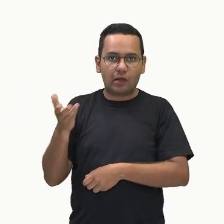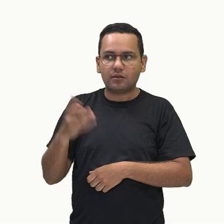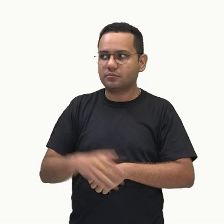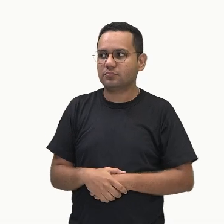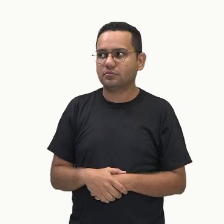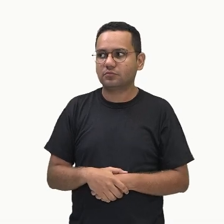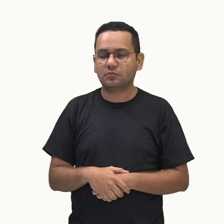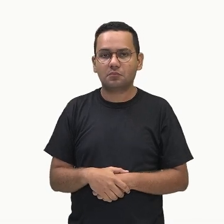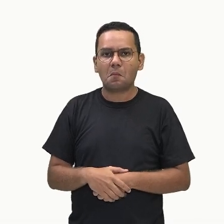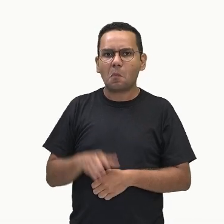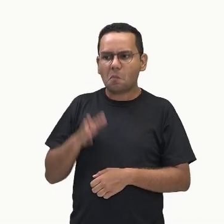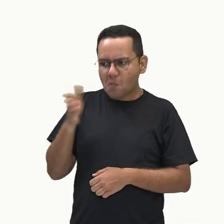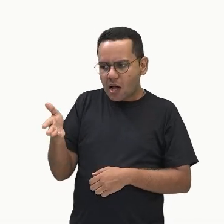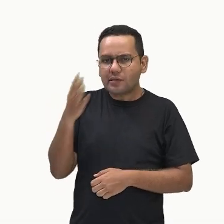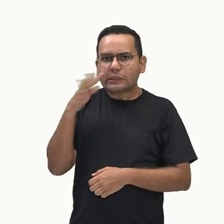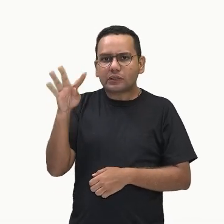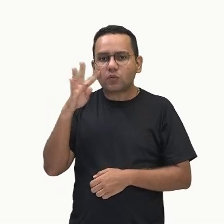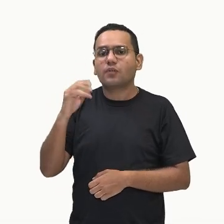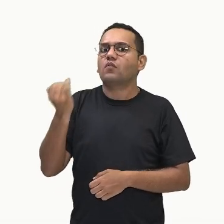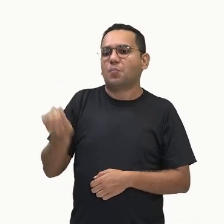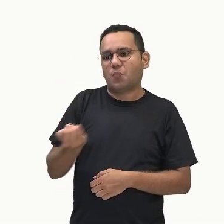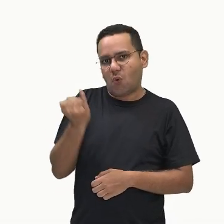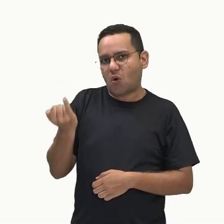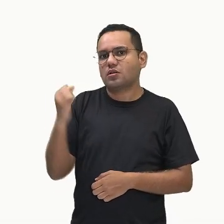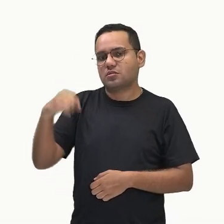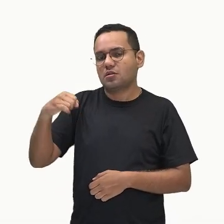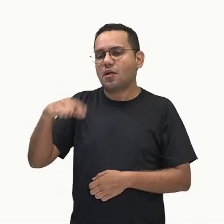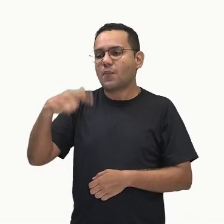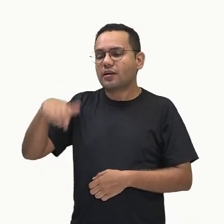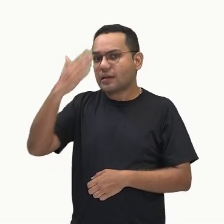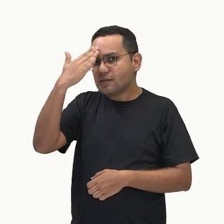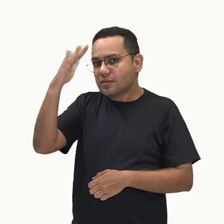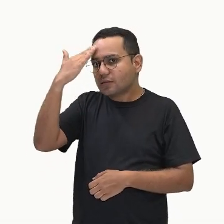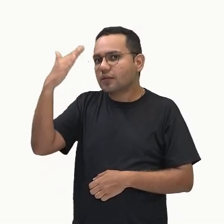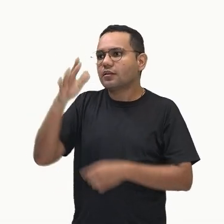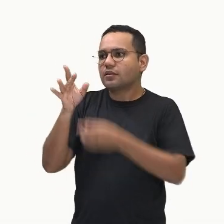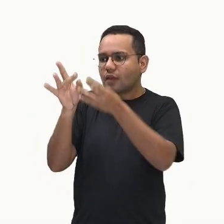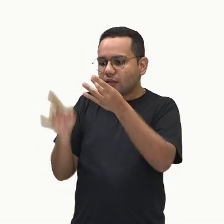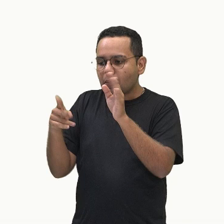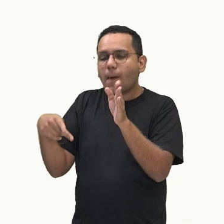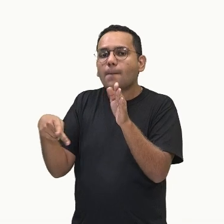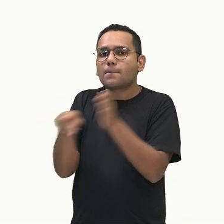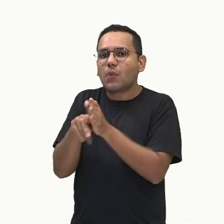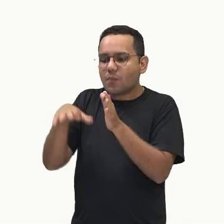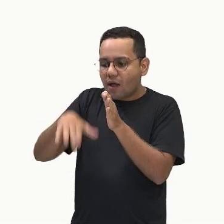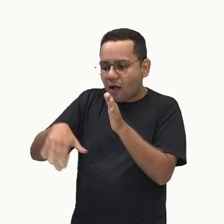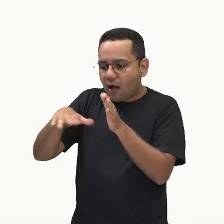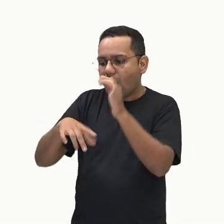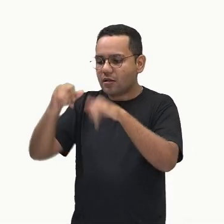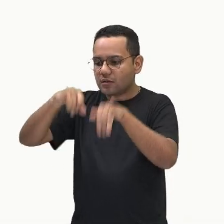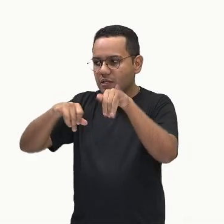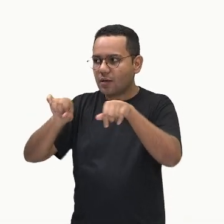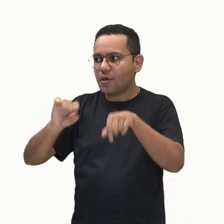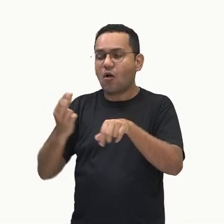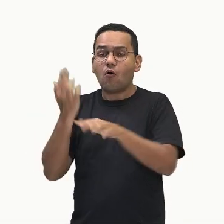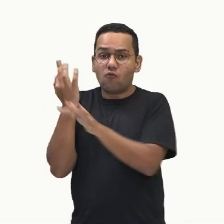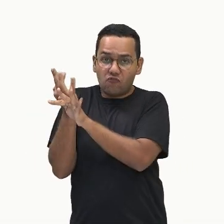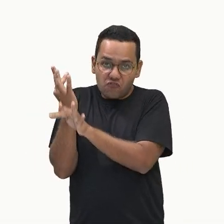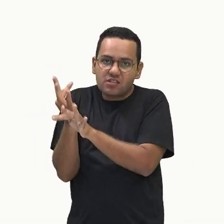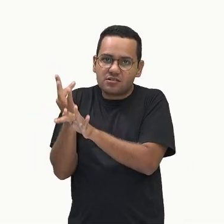extremamente importante para a melhor compreensão das propriedades químicas e físicas do